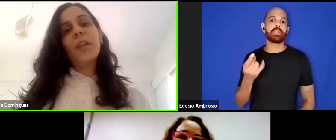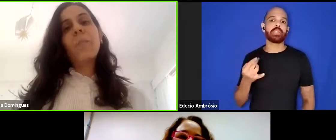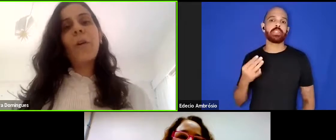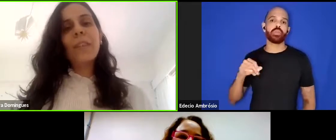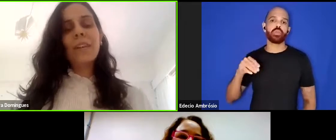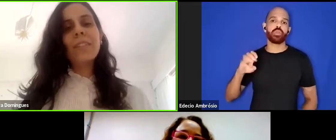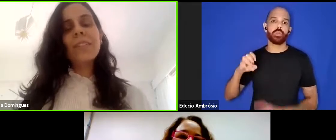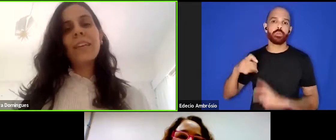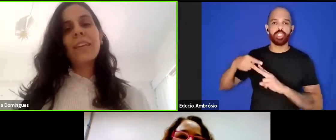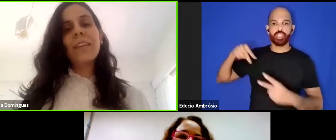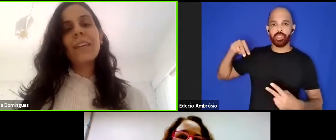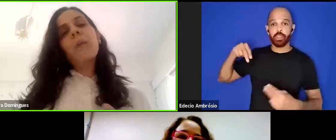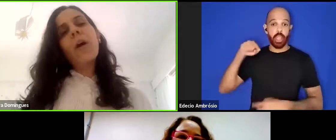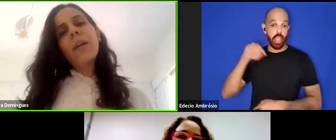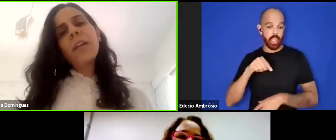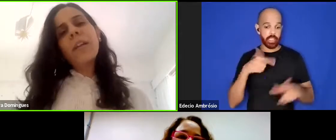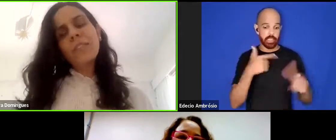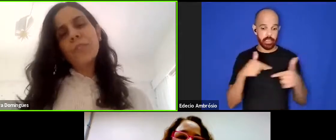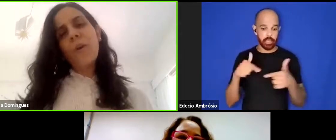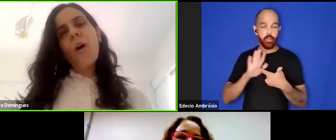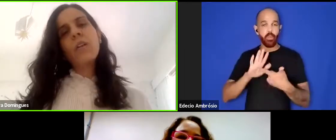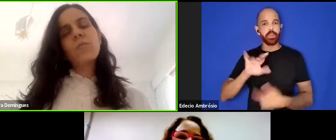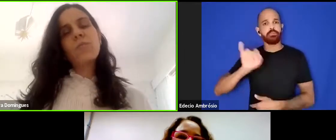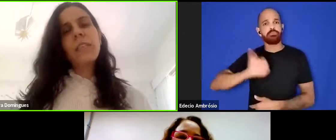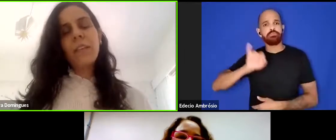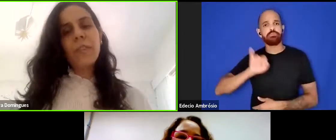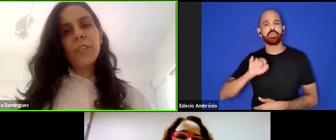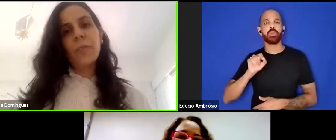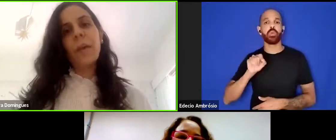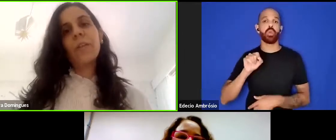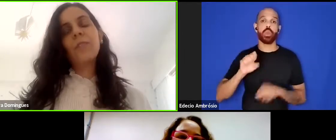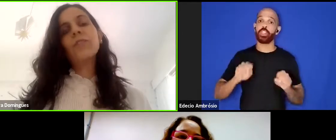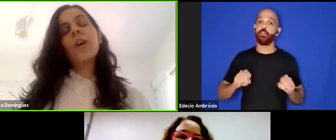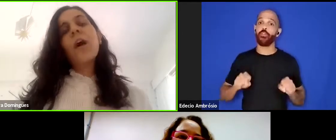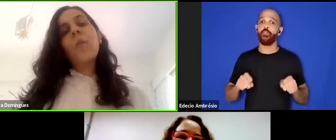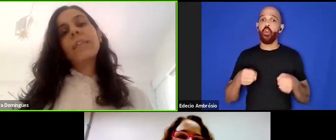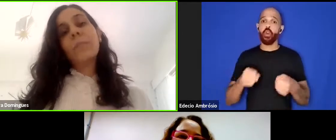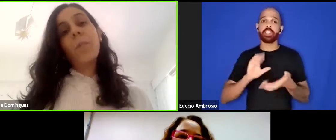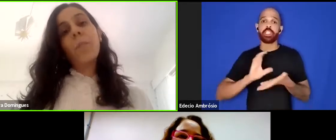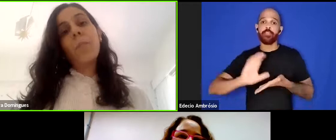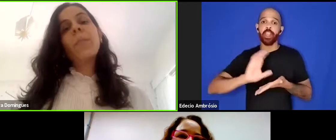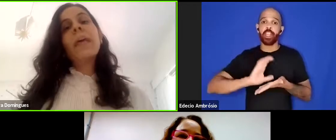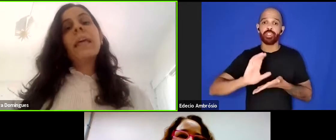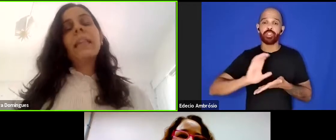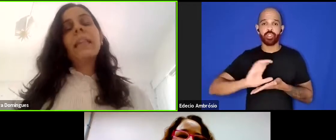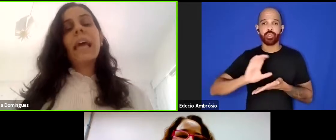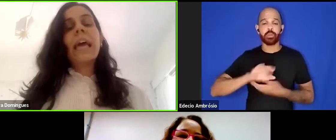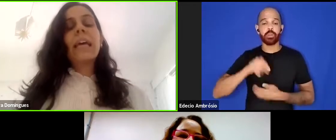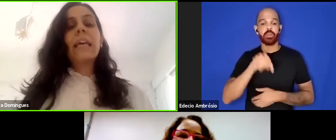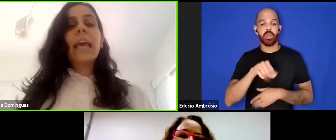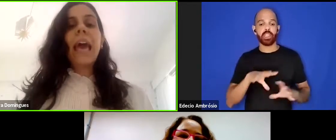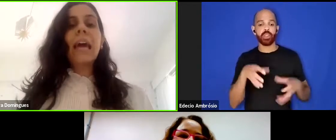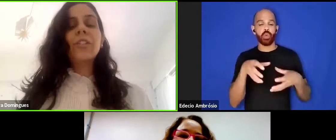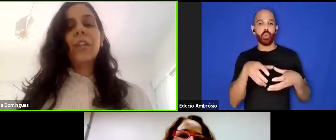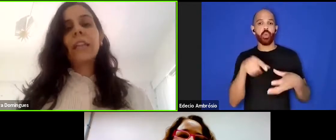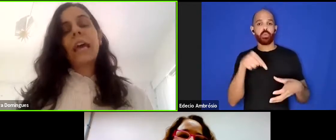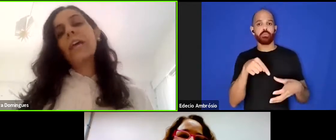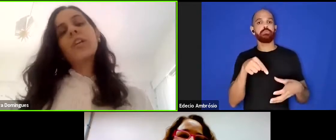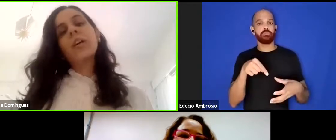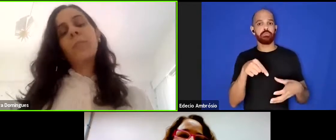ele mostra a importância, né, de maiores esforços e investimentos com essa população, né, que